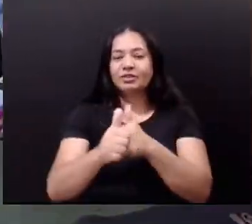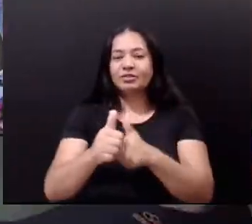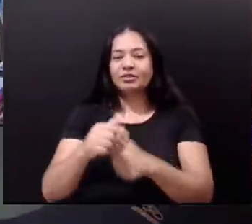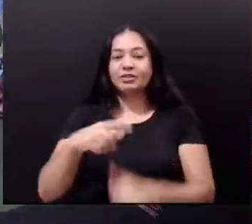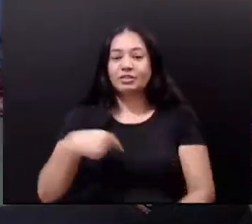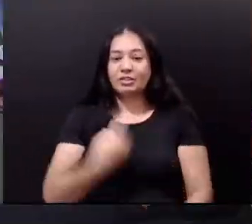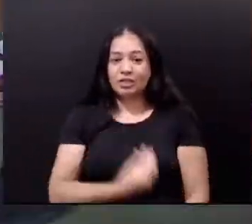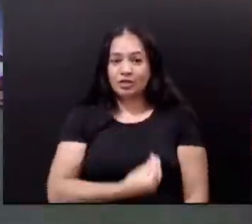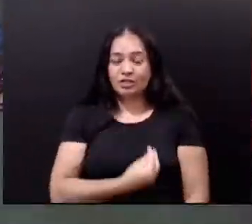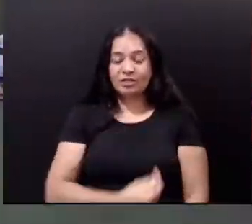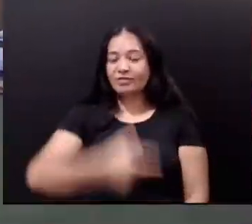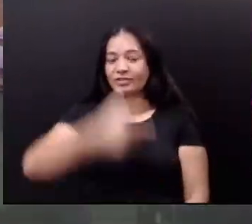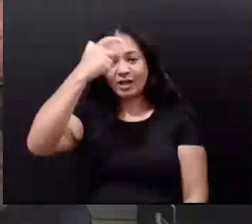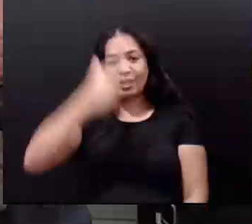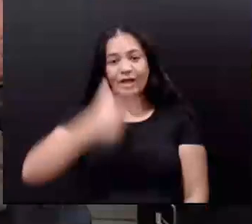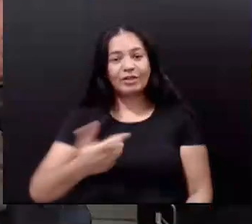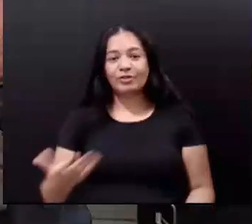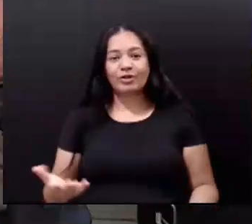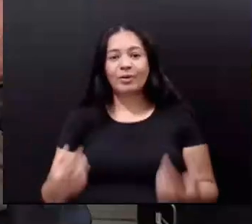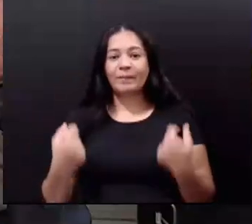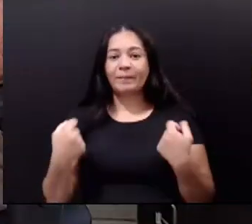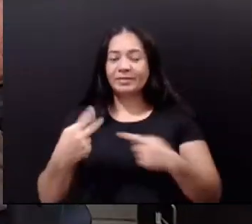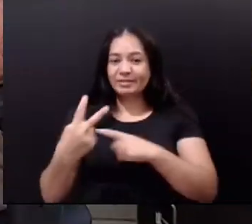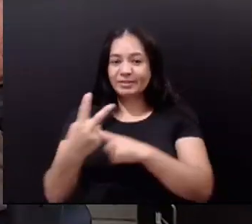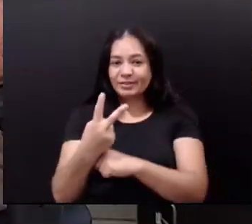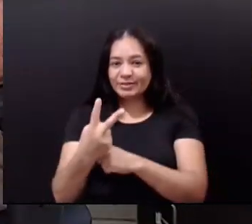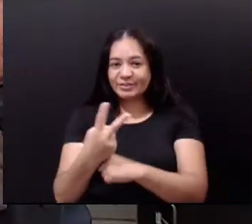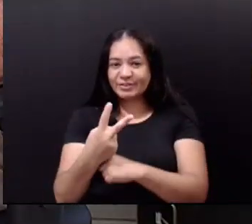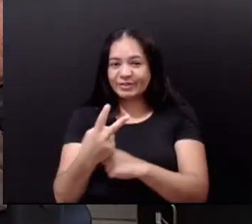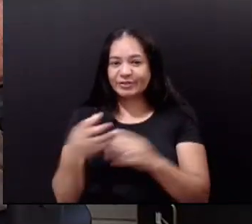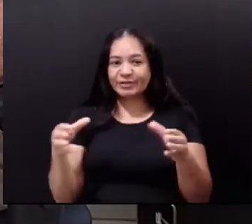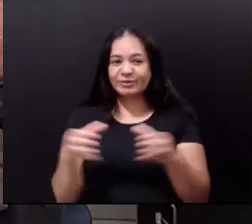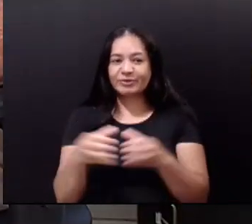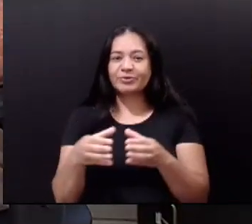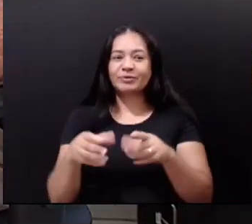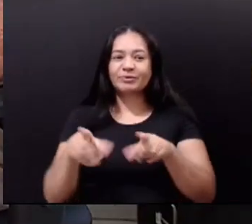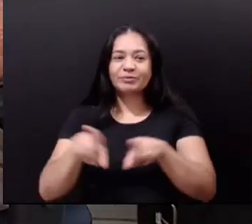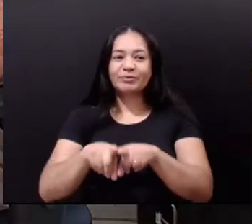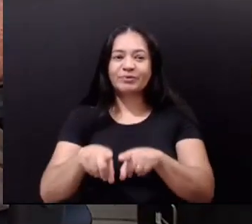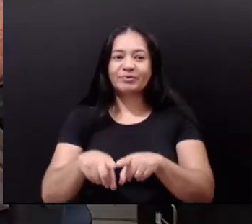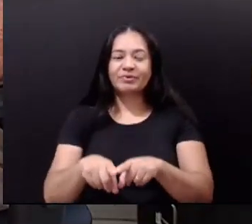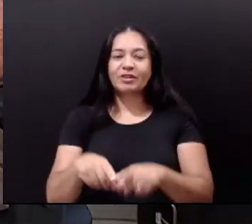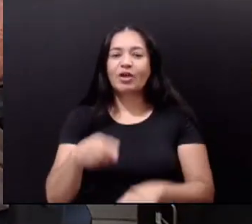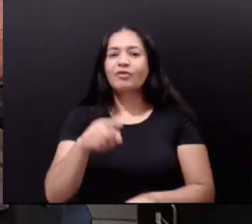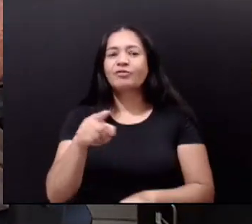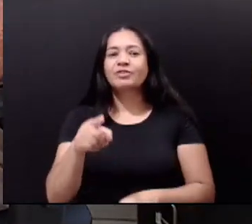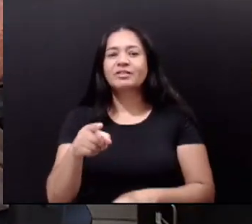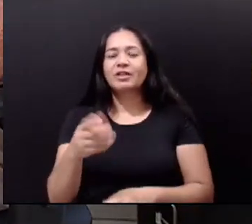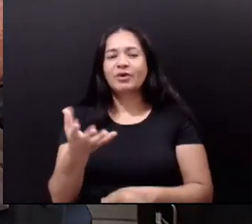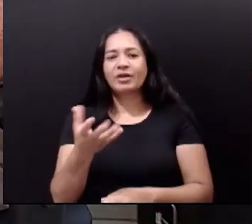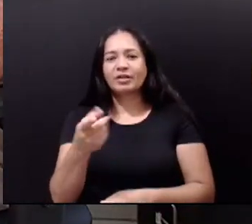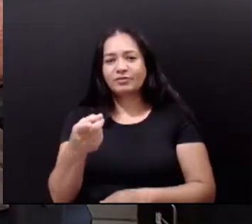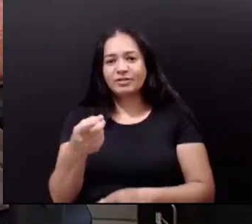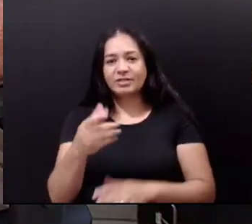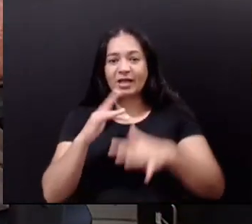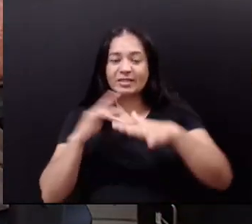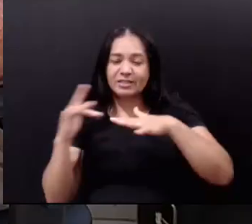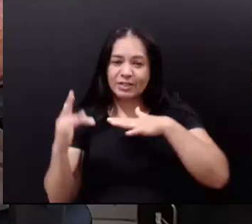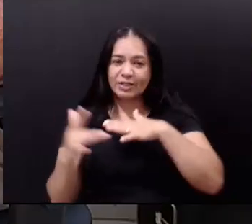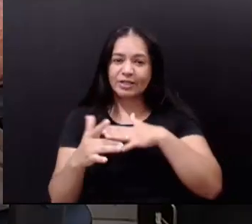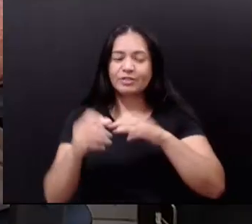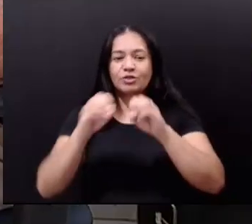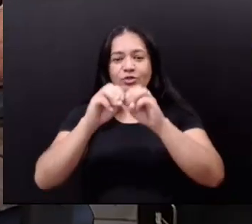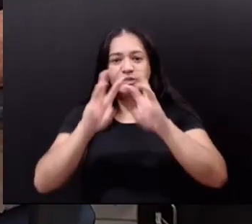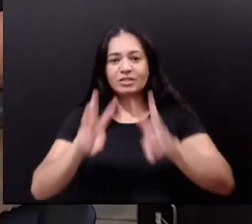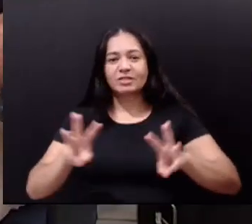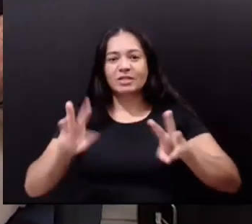desse indivíduo e desse coletivo, né? Sim. Falco, eu queria que você compartilhasse as redes sociais, o site, para quem tiver interesse de